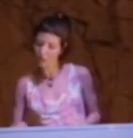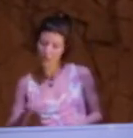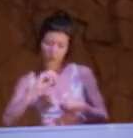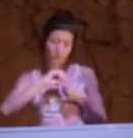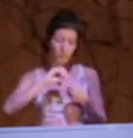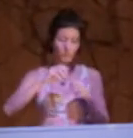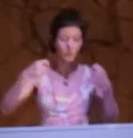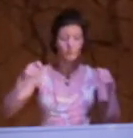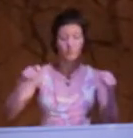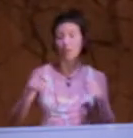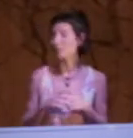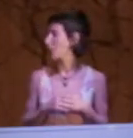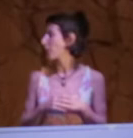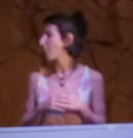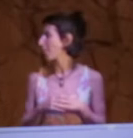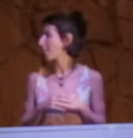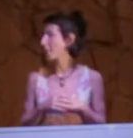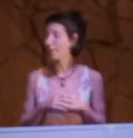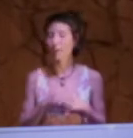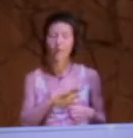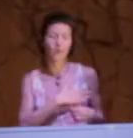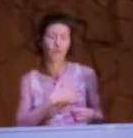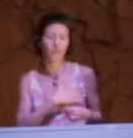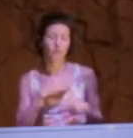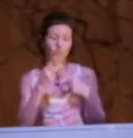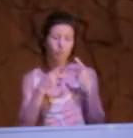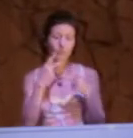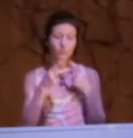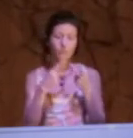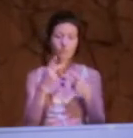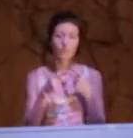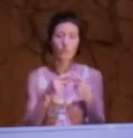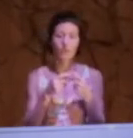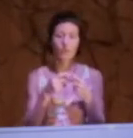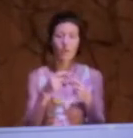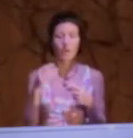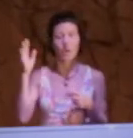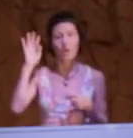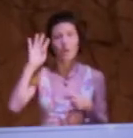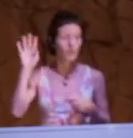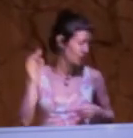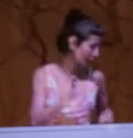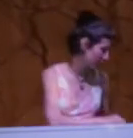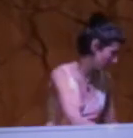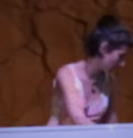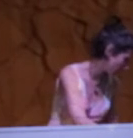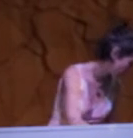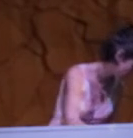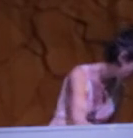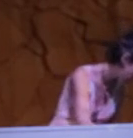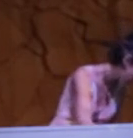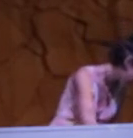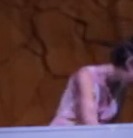disso porque também marca um pouco o meu fazer com a imagem. quando ela precisava do sol quente ali, ou para